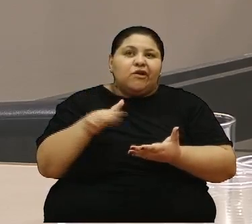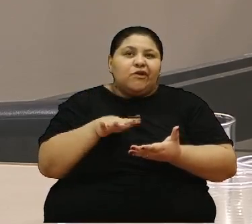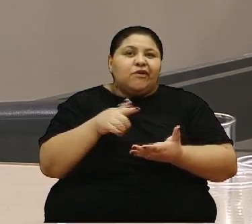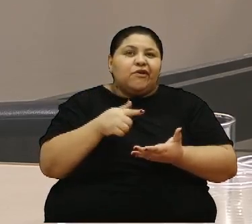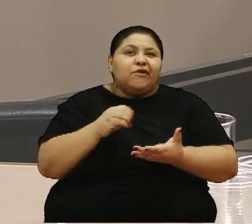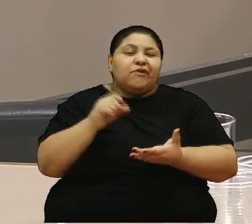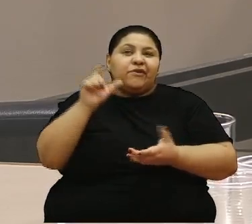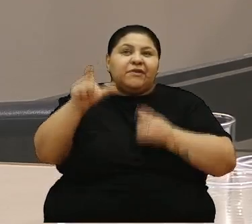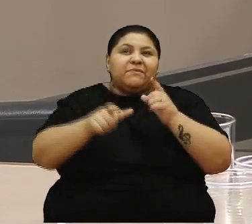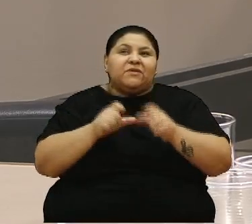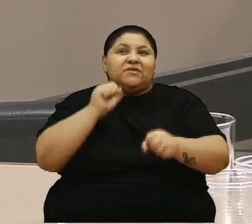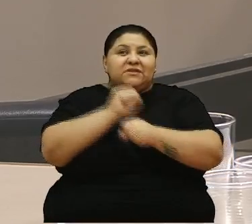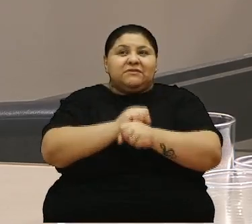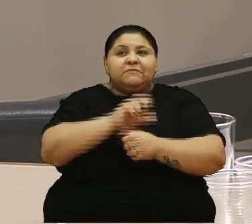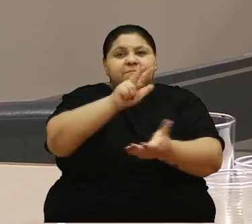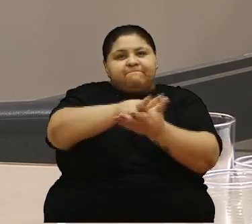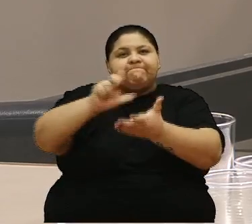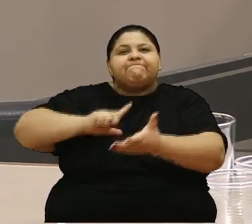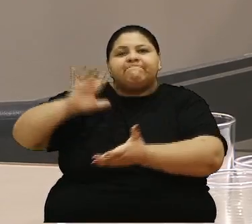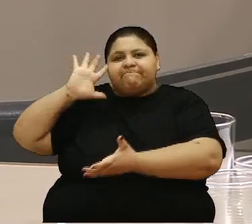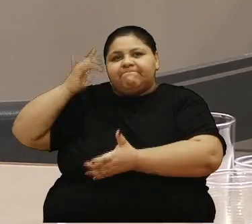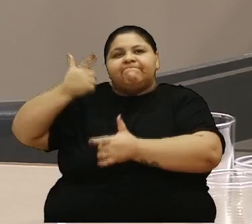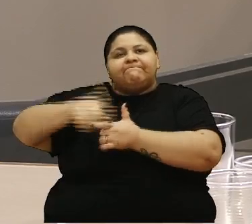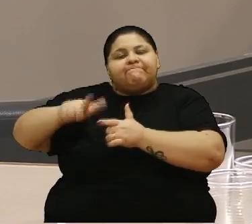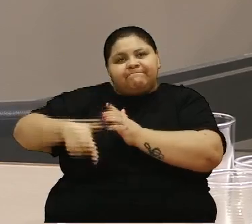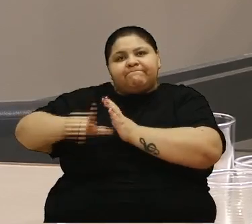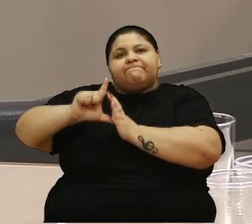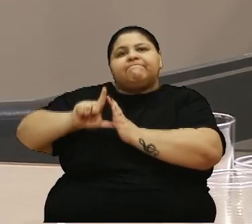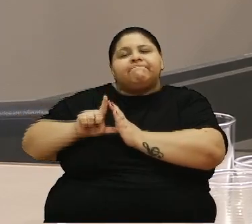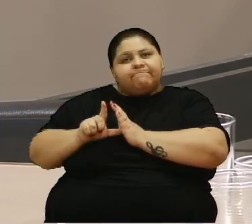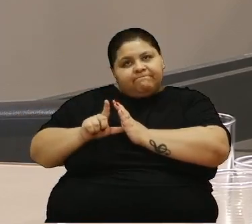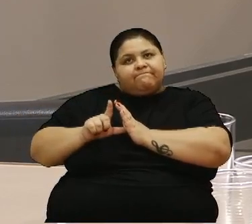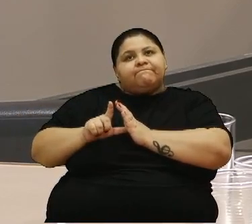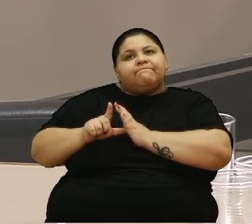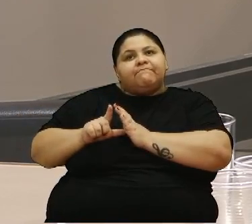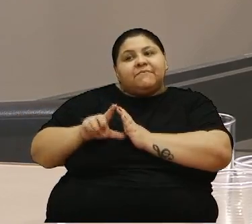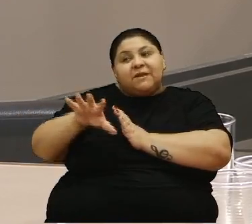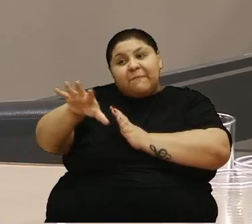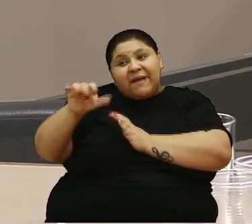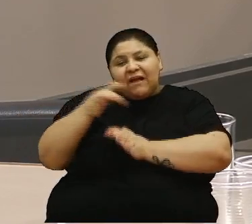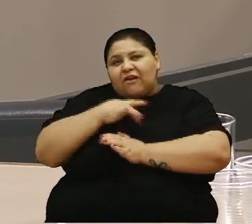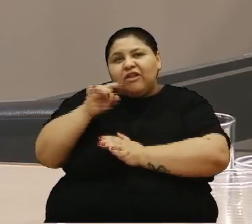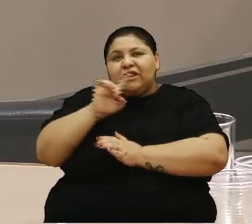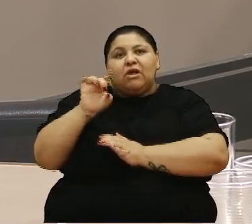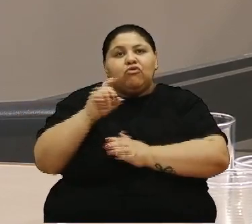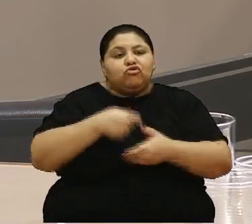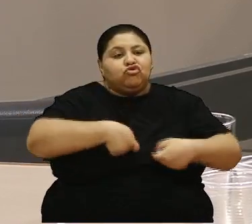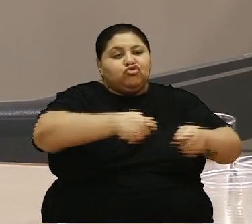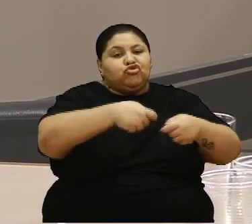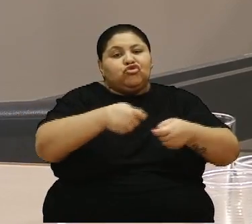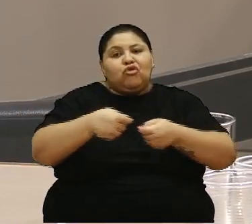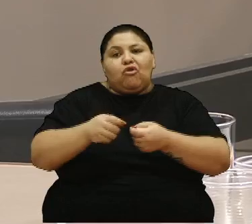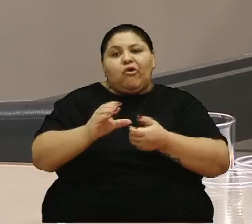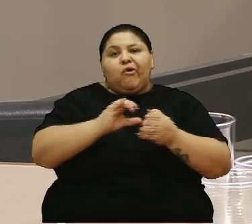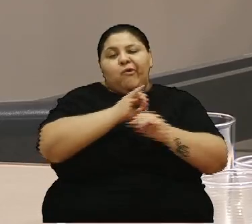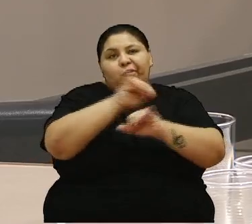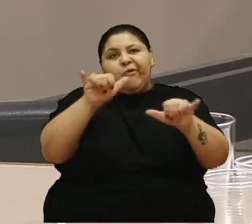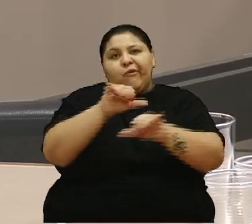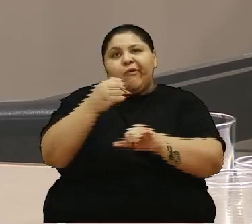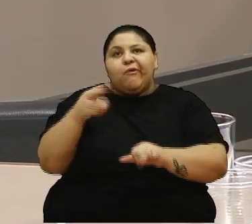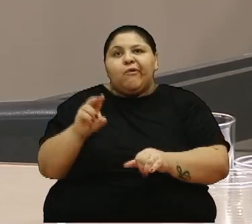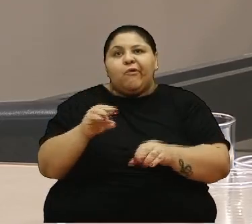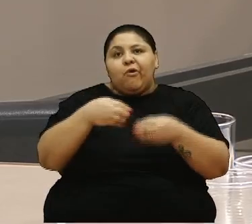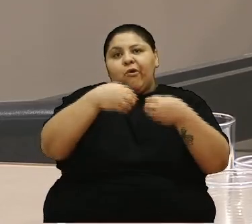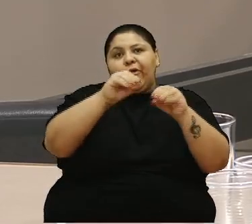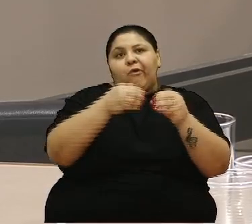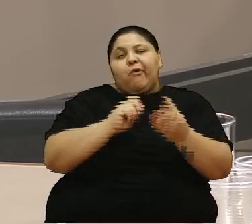pessoas que aguardam leito. Então a gente tem que resolver essa situação o quanto antes e pegar ali no saúde, em vez de talvez gastar em verba de publicidade ou em página